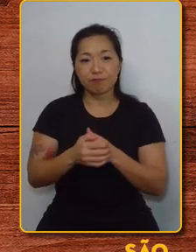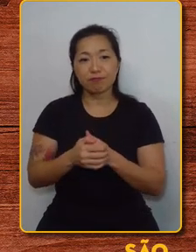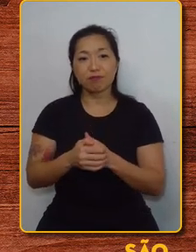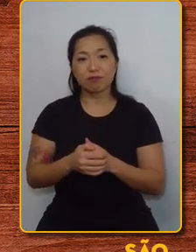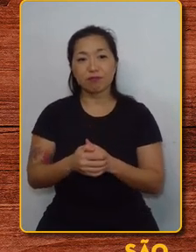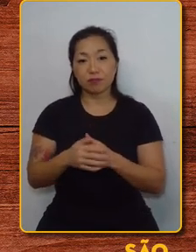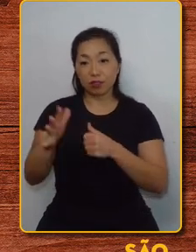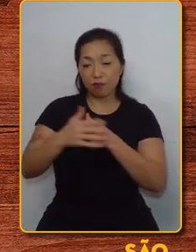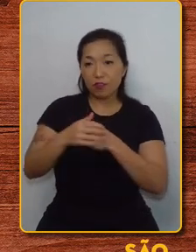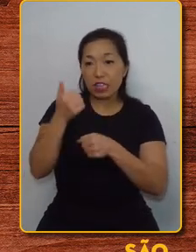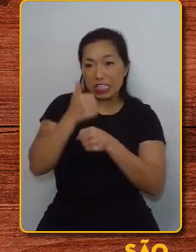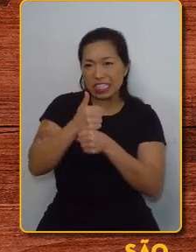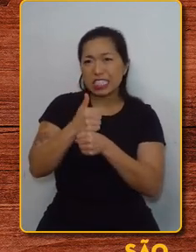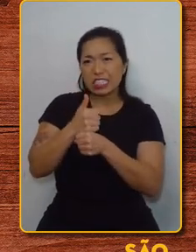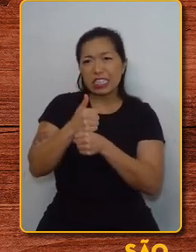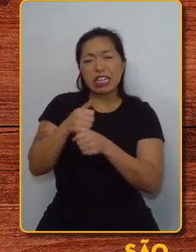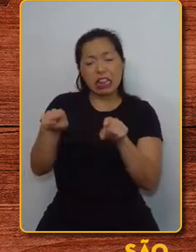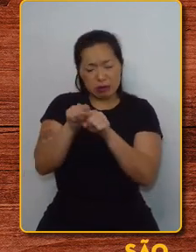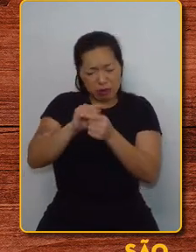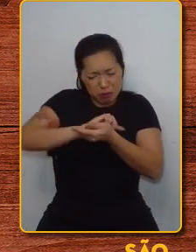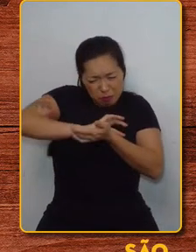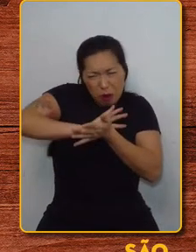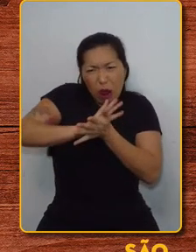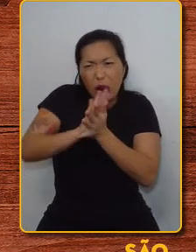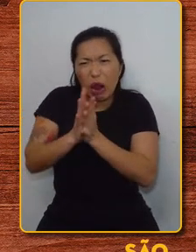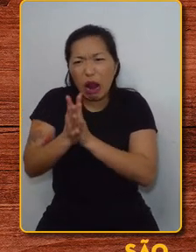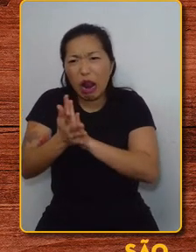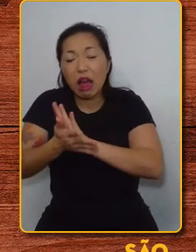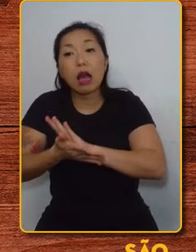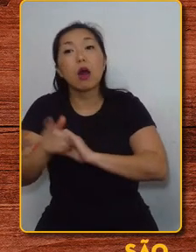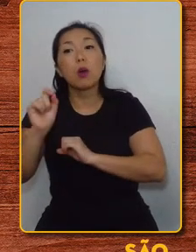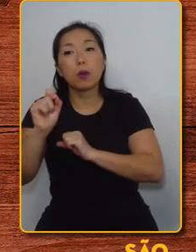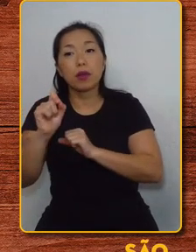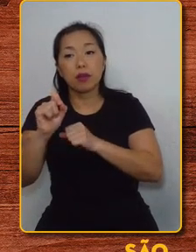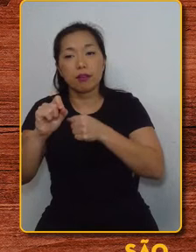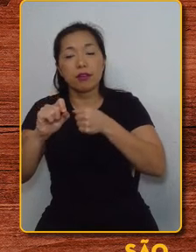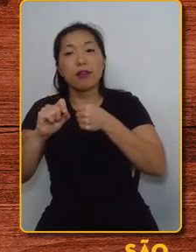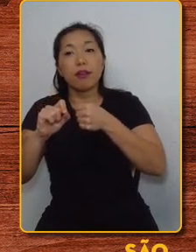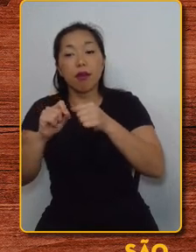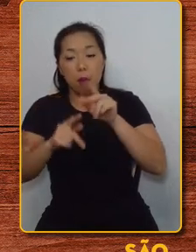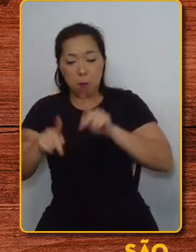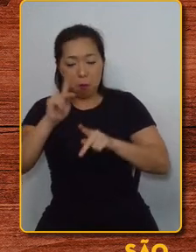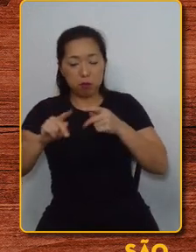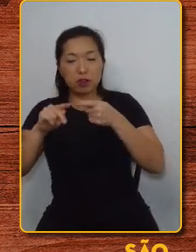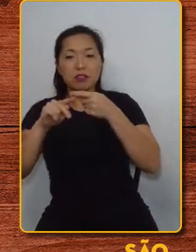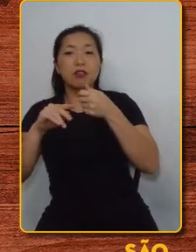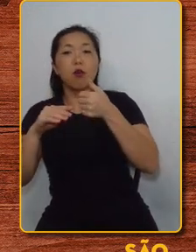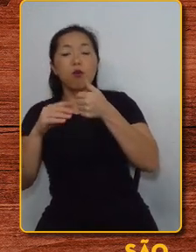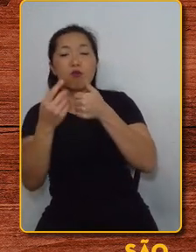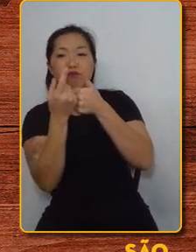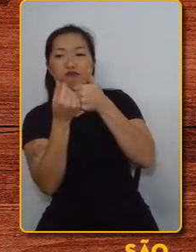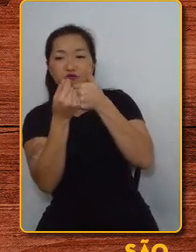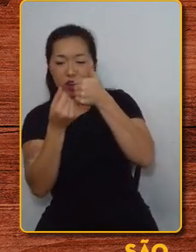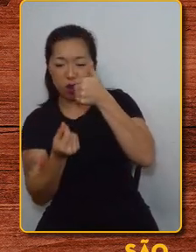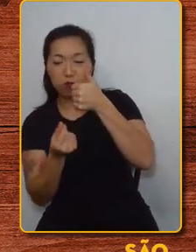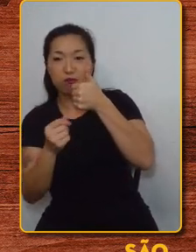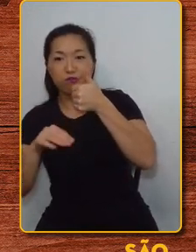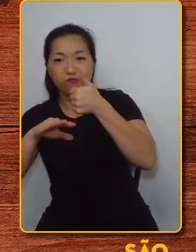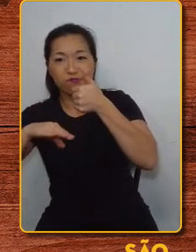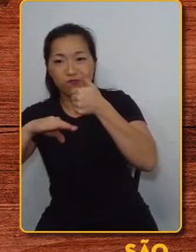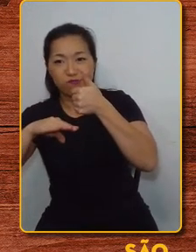devastadora para as camadas pobres, que a consequência prática, conforme disse o Graziano, é